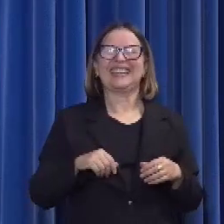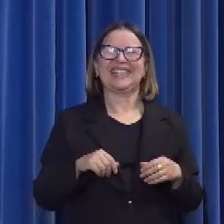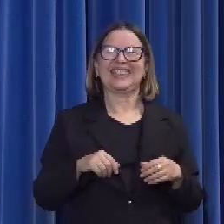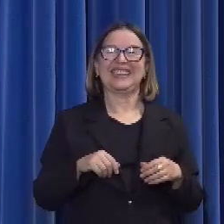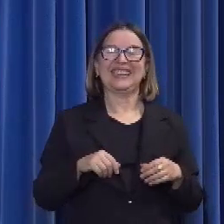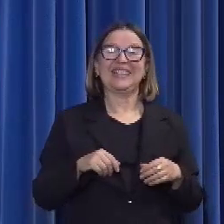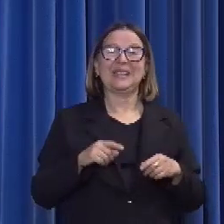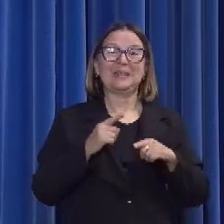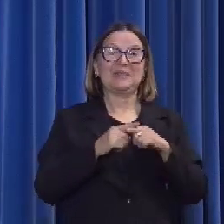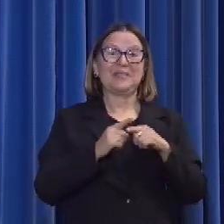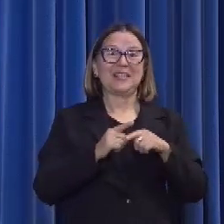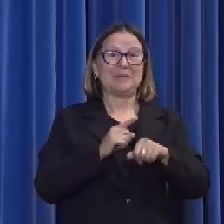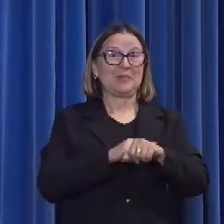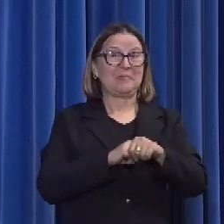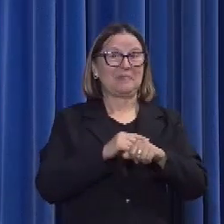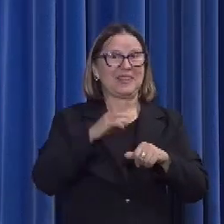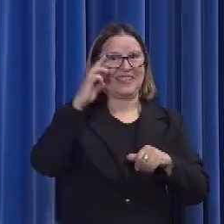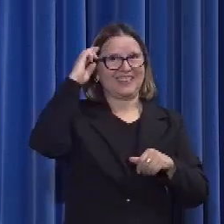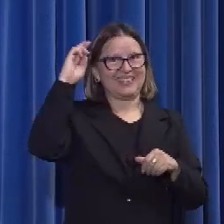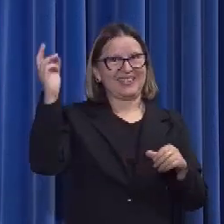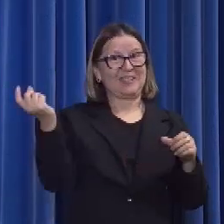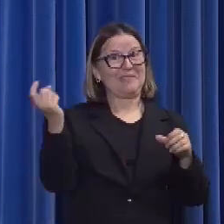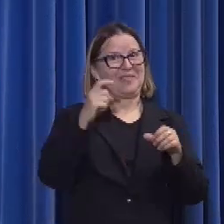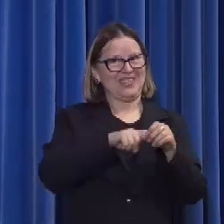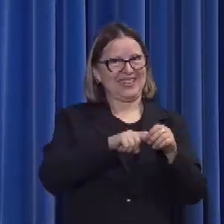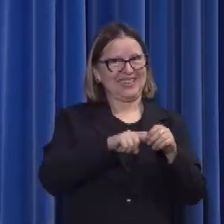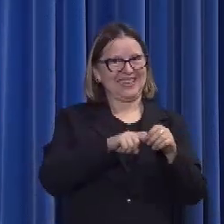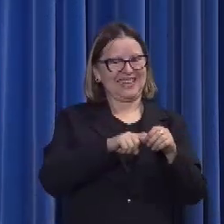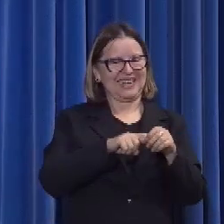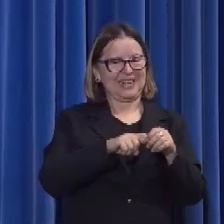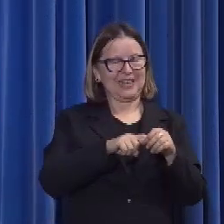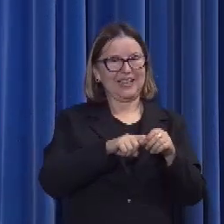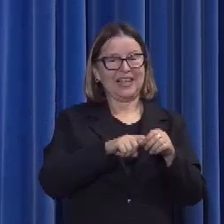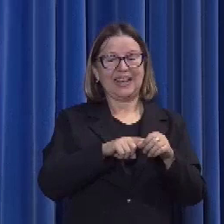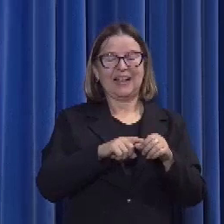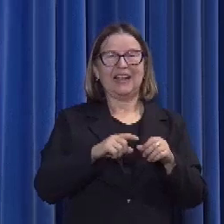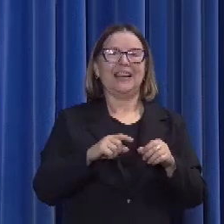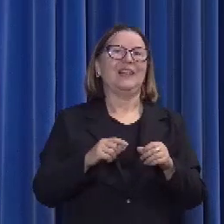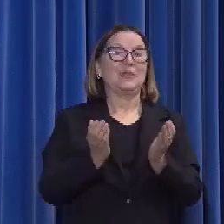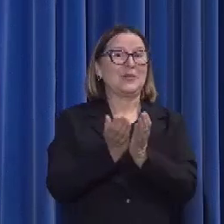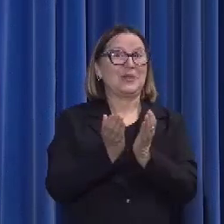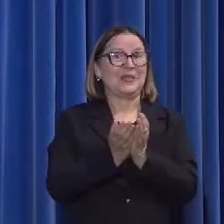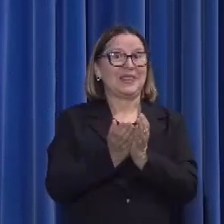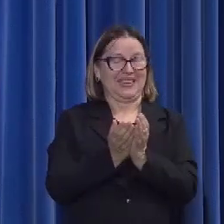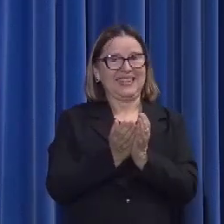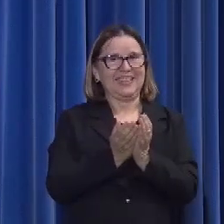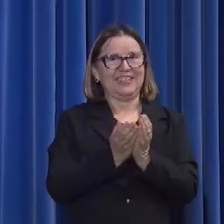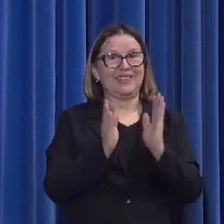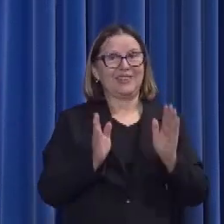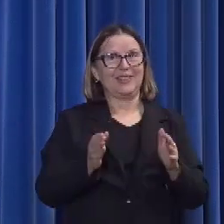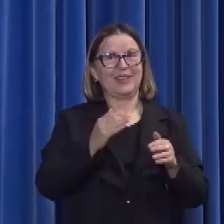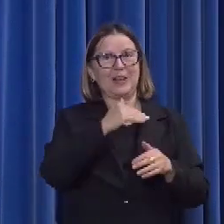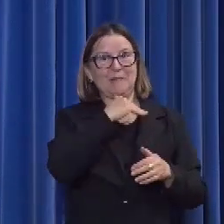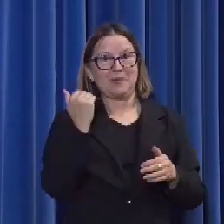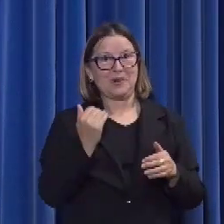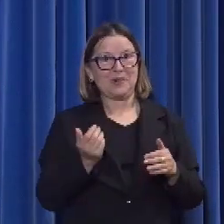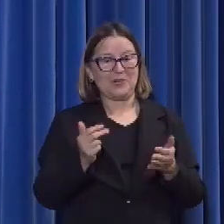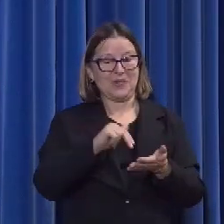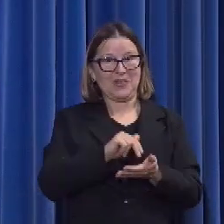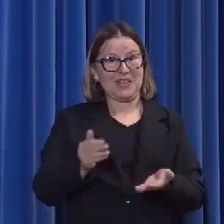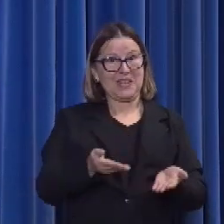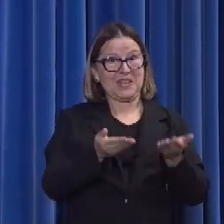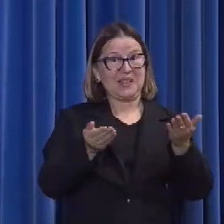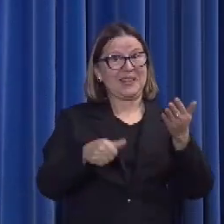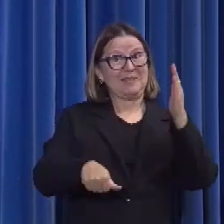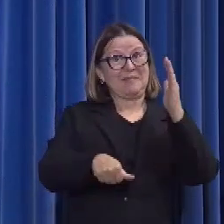vamos ao encontro com ele nos ares. Não sabemos quando vai ser isso, como é que funciona isso. Eu já mudei a